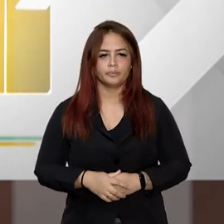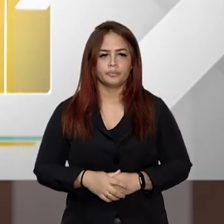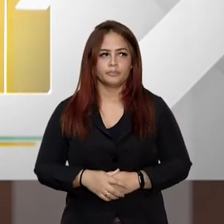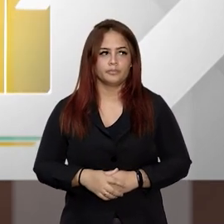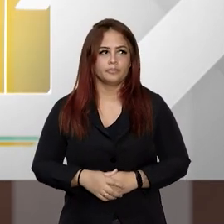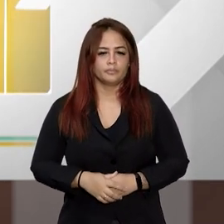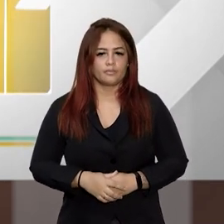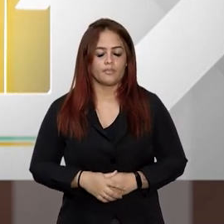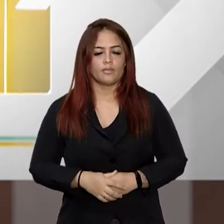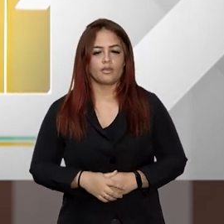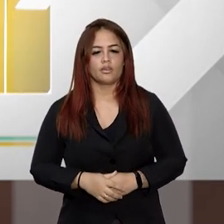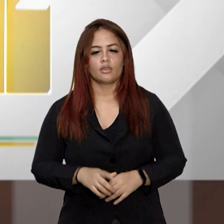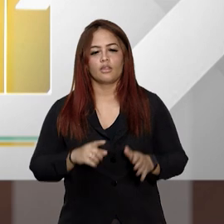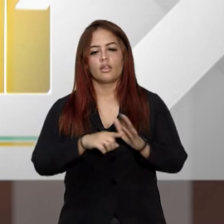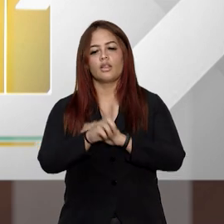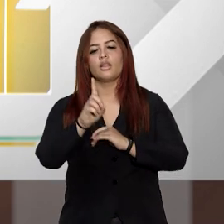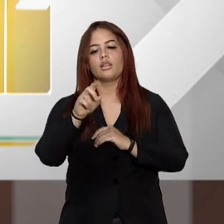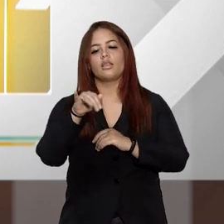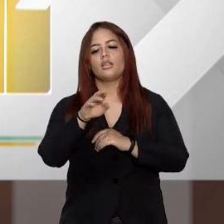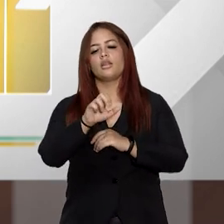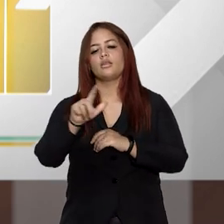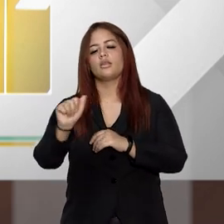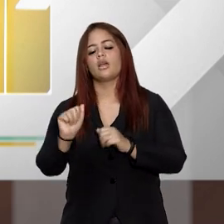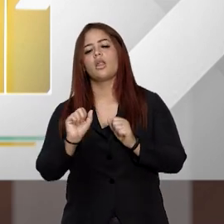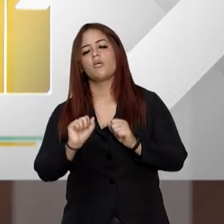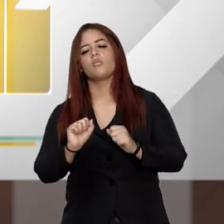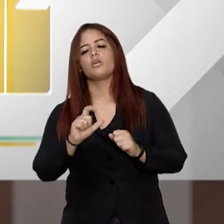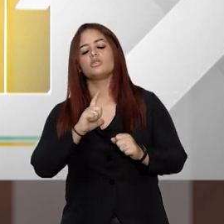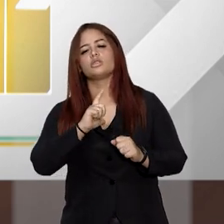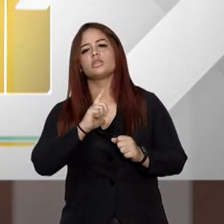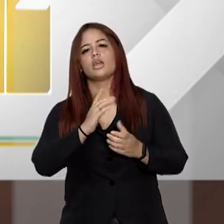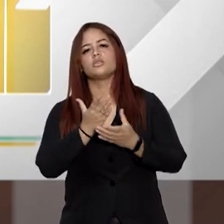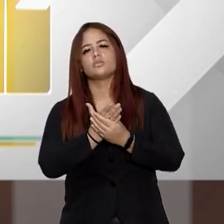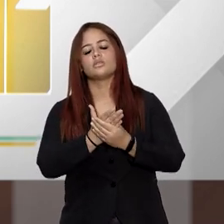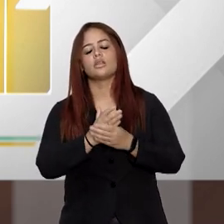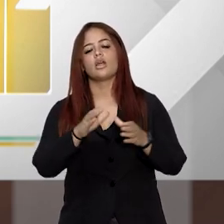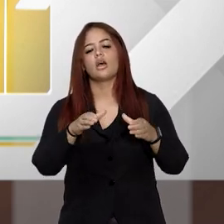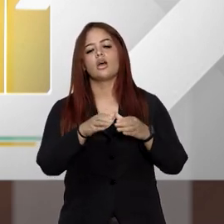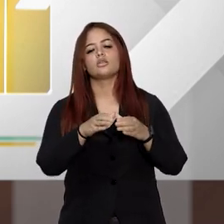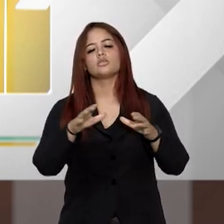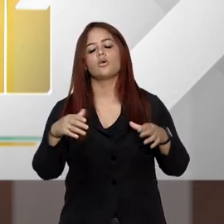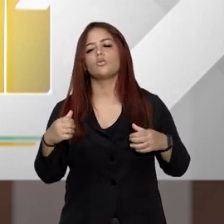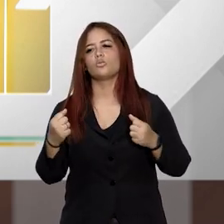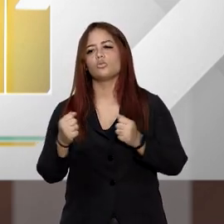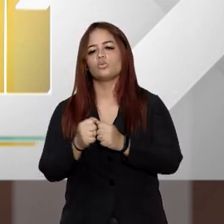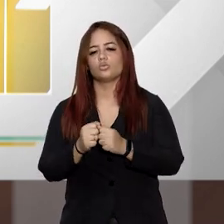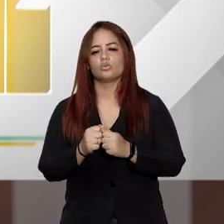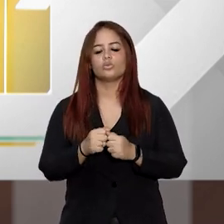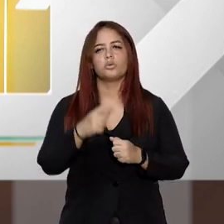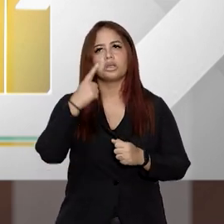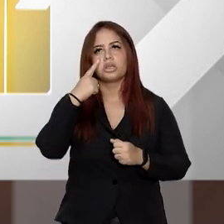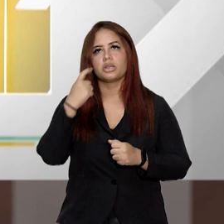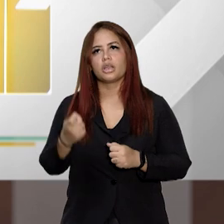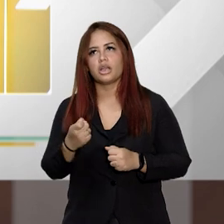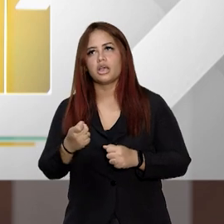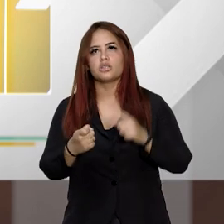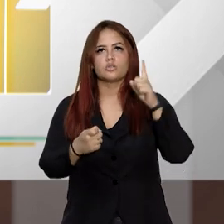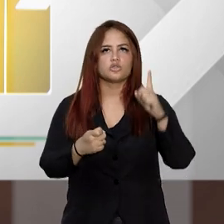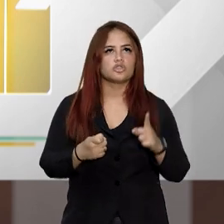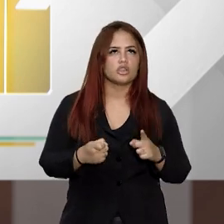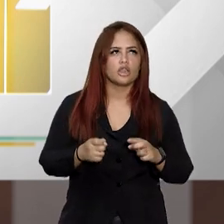Doutora Daniela, e é possível o ajuizamento de ações coletivas referentes a direitos ou interesses